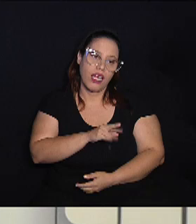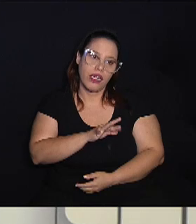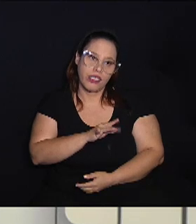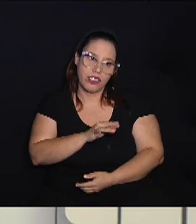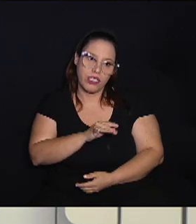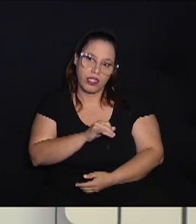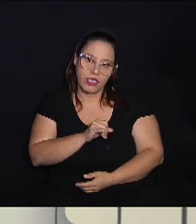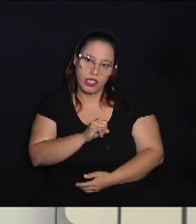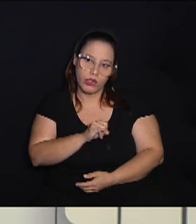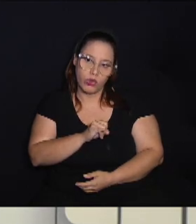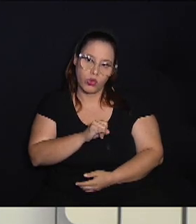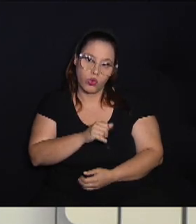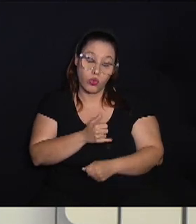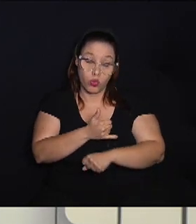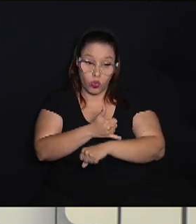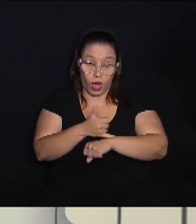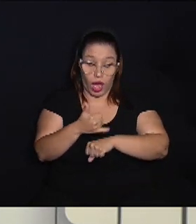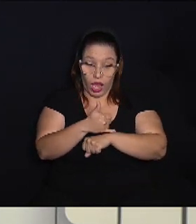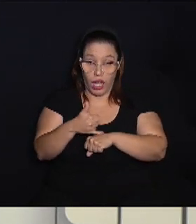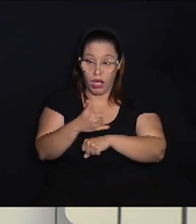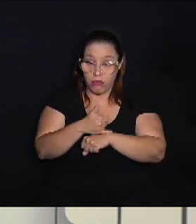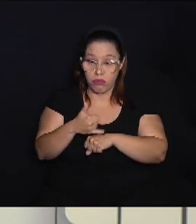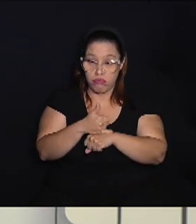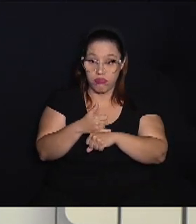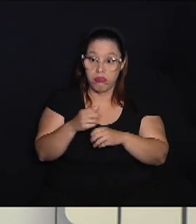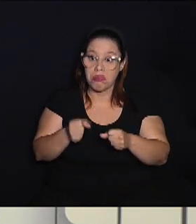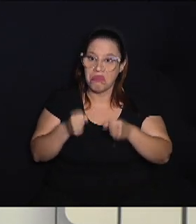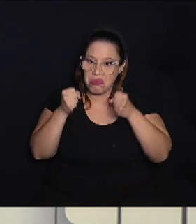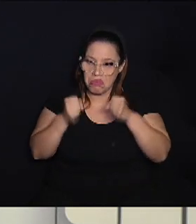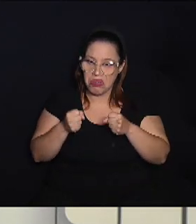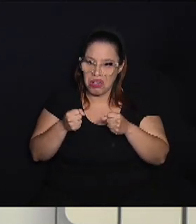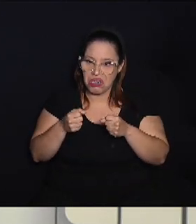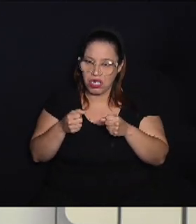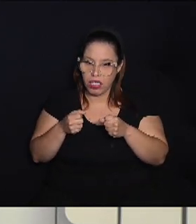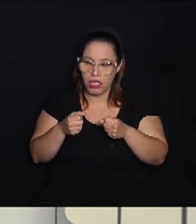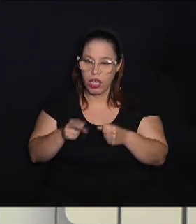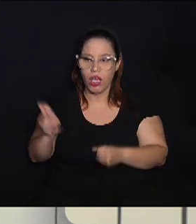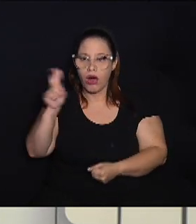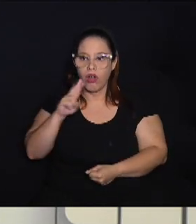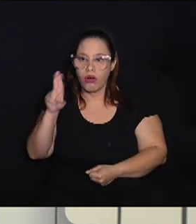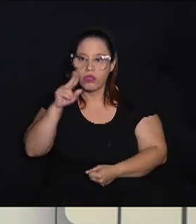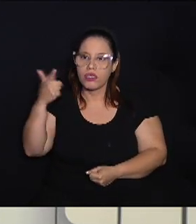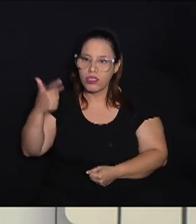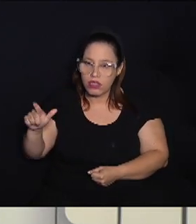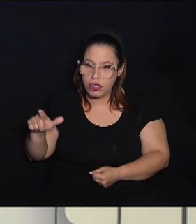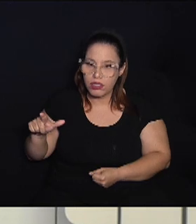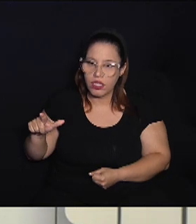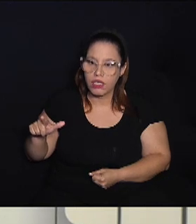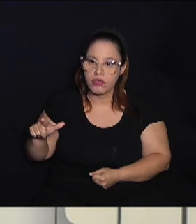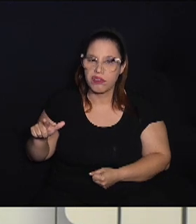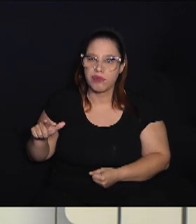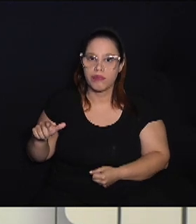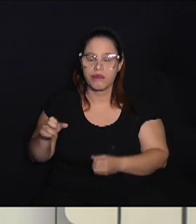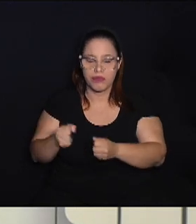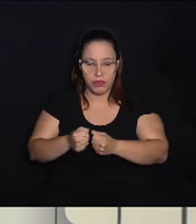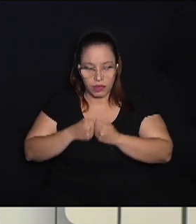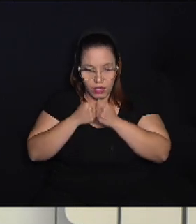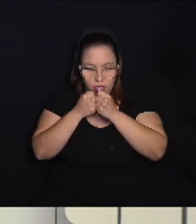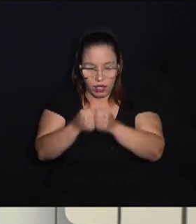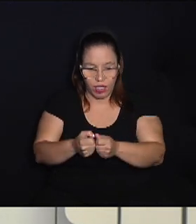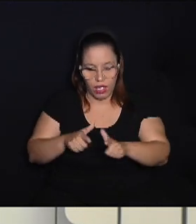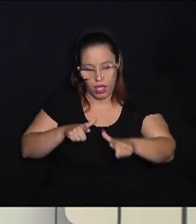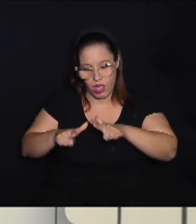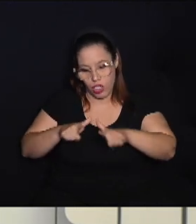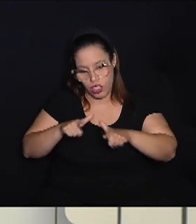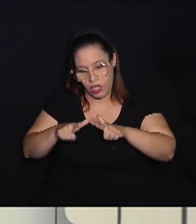os materiais de aço sejam reaproveitados e destinados corretamente, além de garantir que as condições de